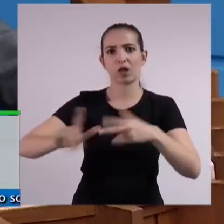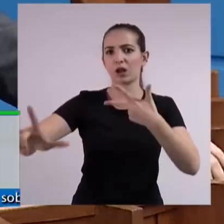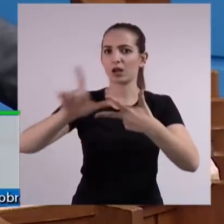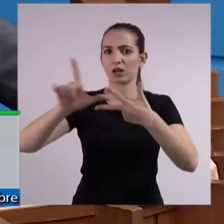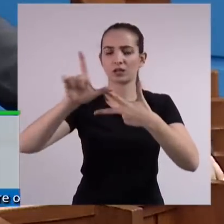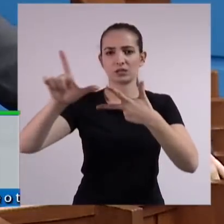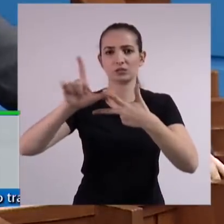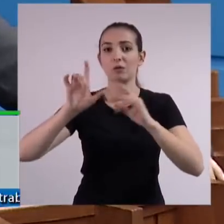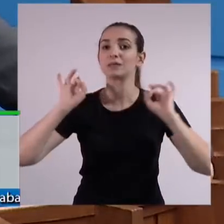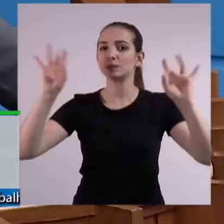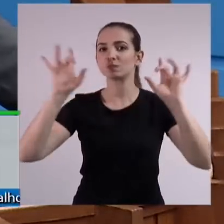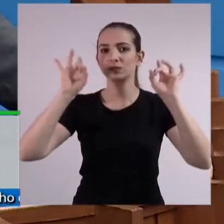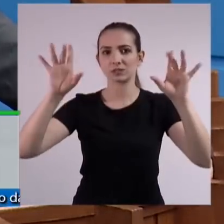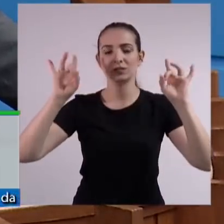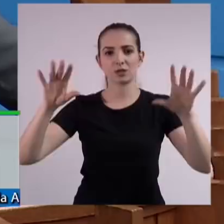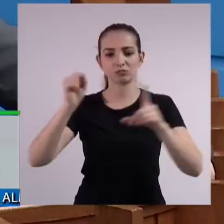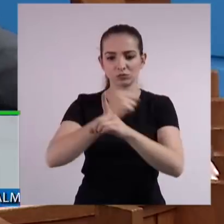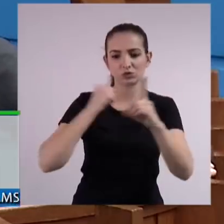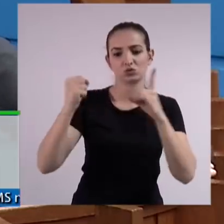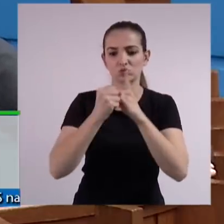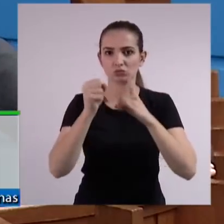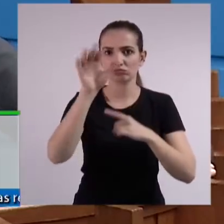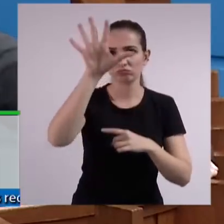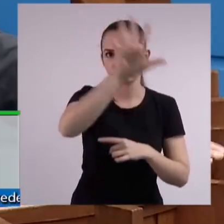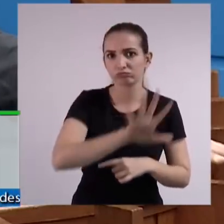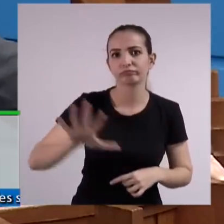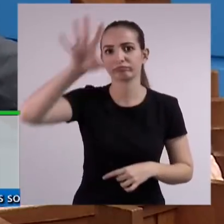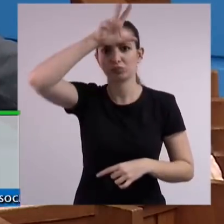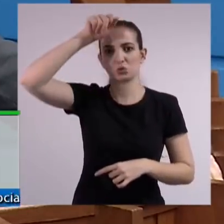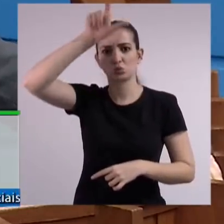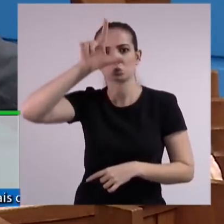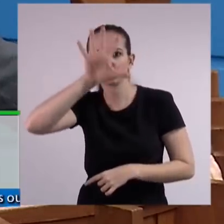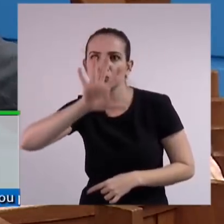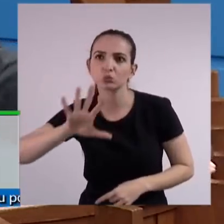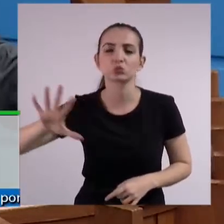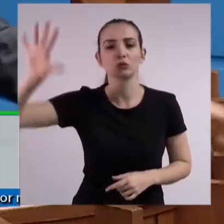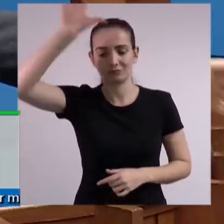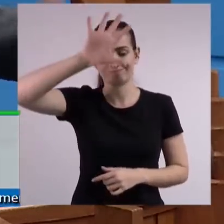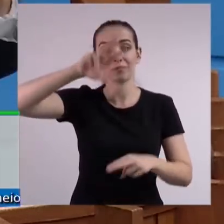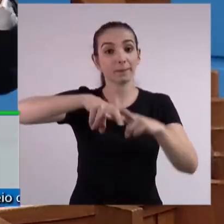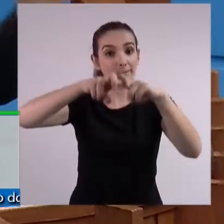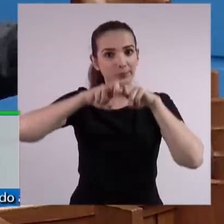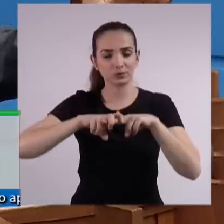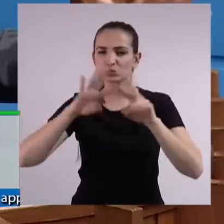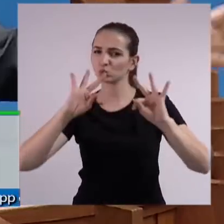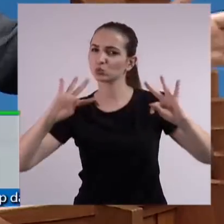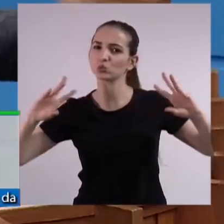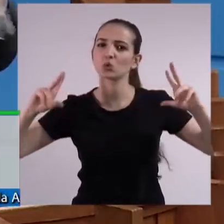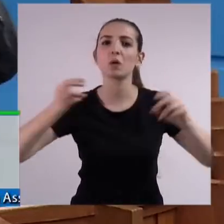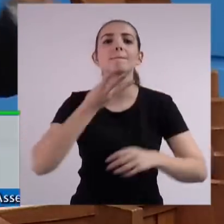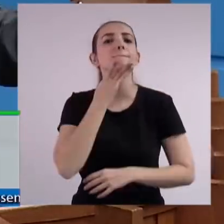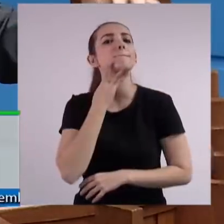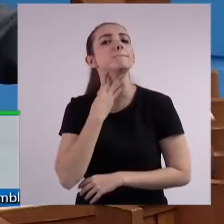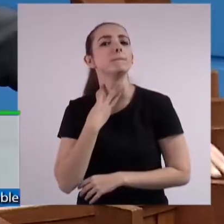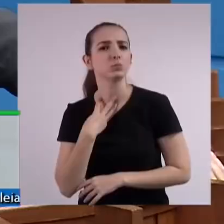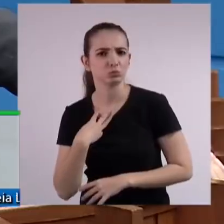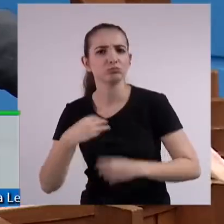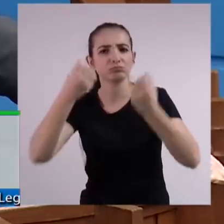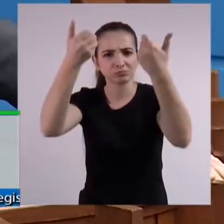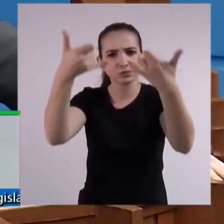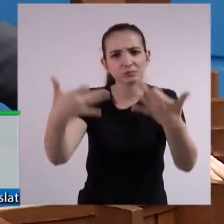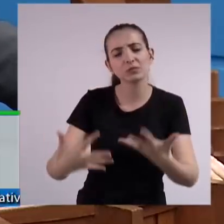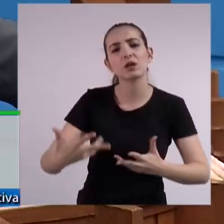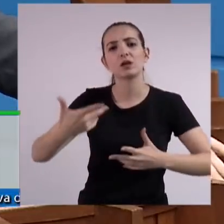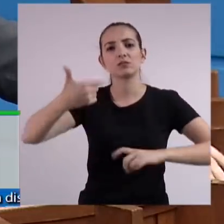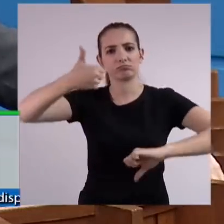Legislativo, mas de modo especial da sociedade sul-mato-grossense. Por isso, por todas estas razões, por todas estas